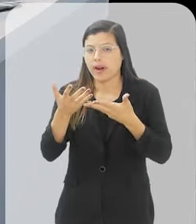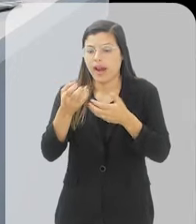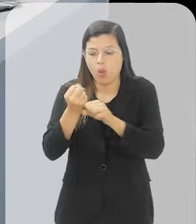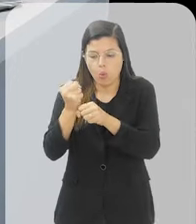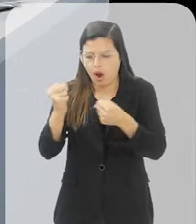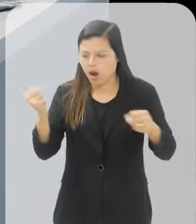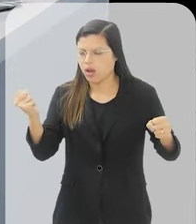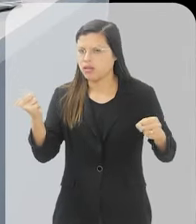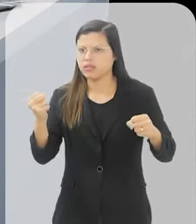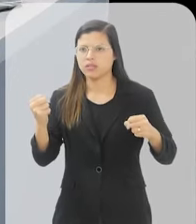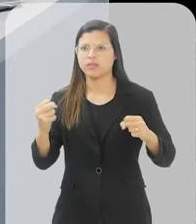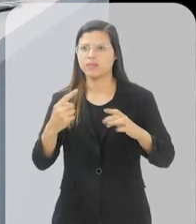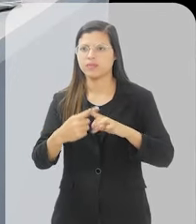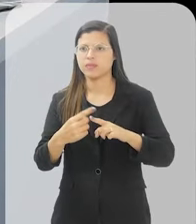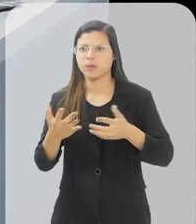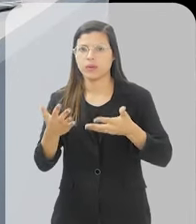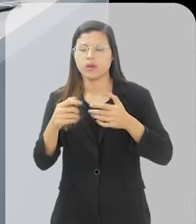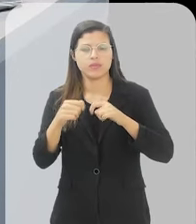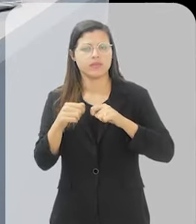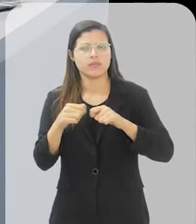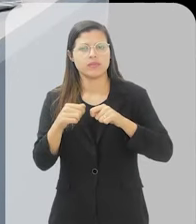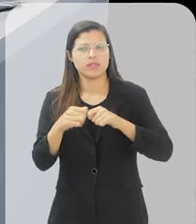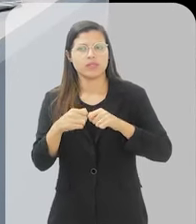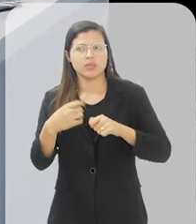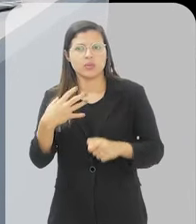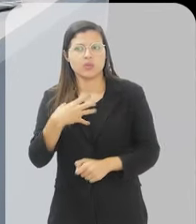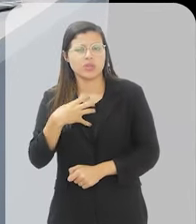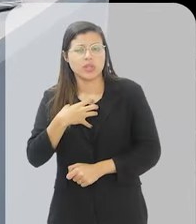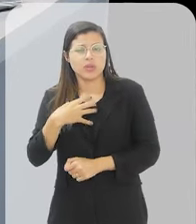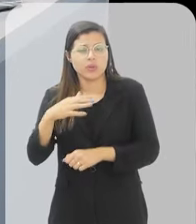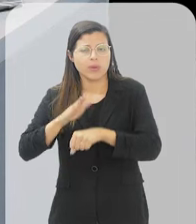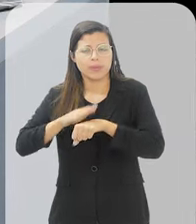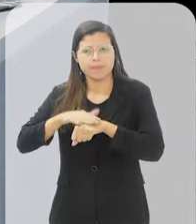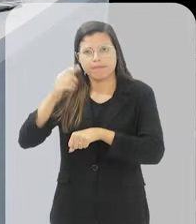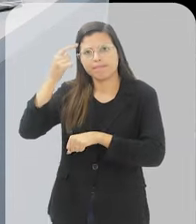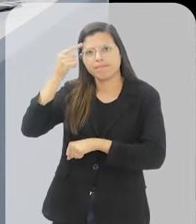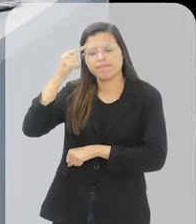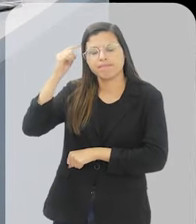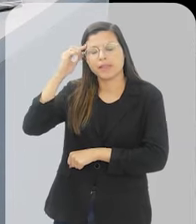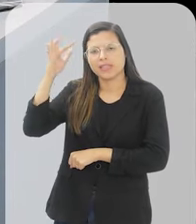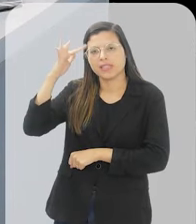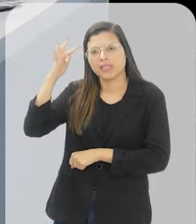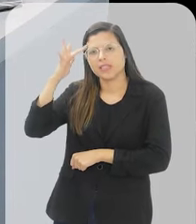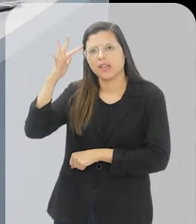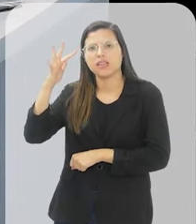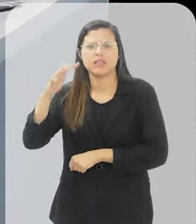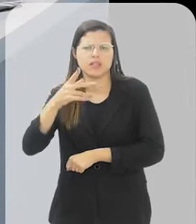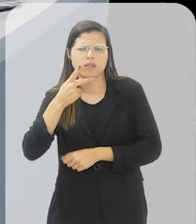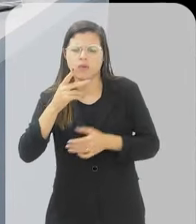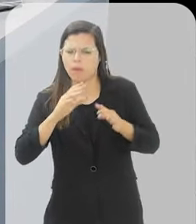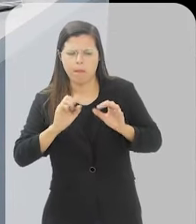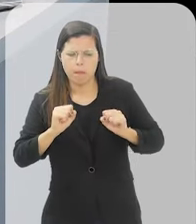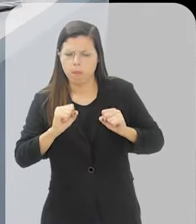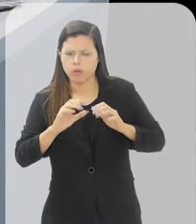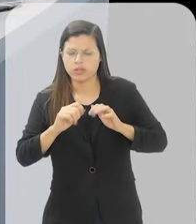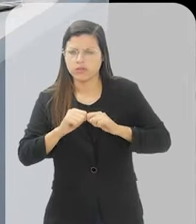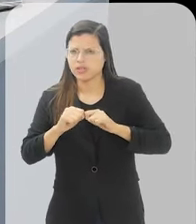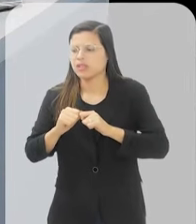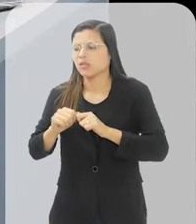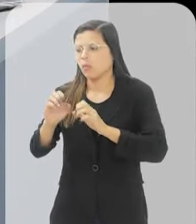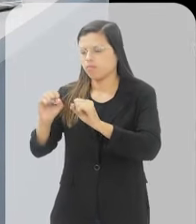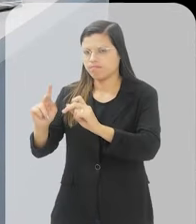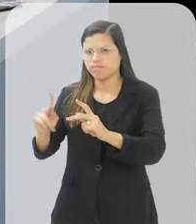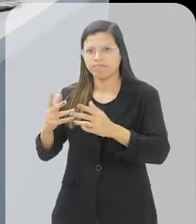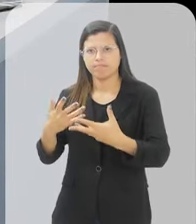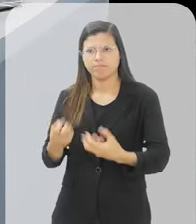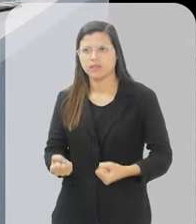quero gigantesca, porque eu quero fazer do jeito que eu estou idealizando. Ele falou, então faz o que você quiser. Eu falei, então tá bom, vou fazer.